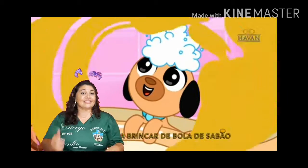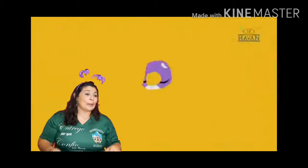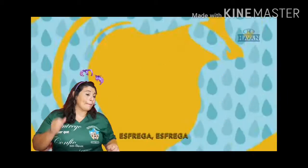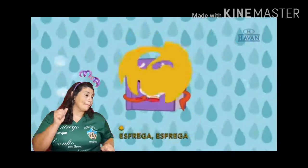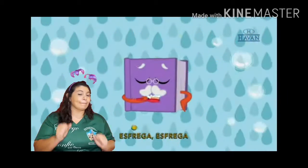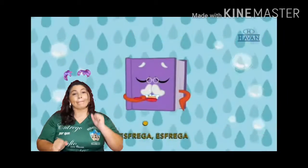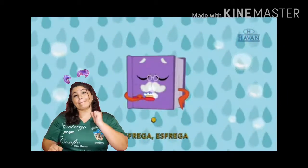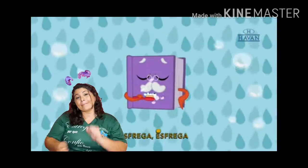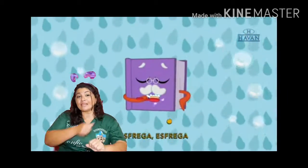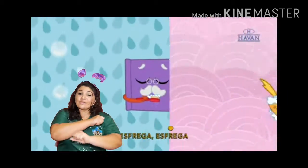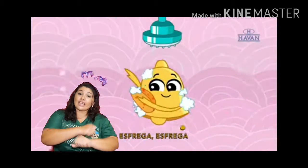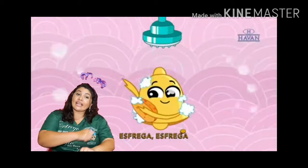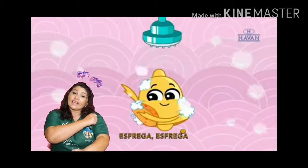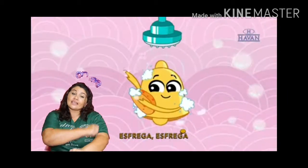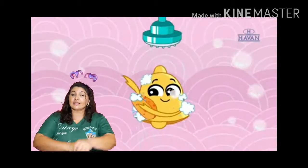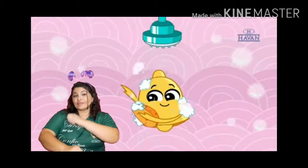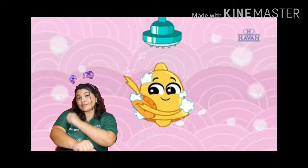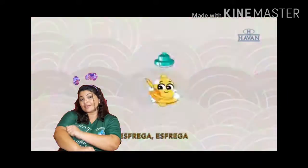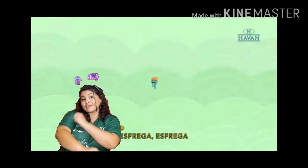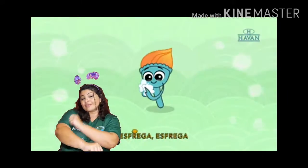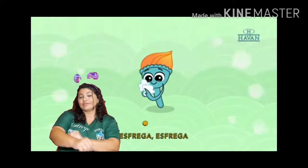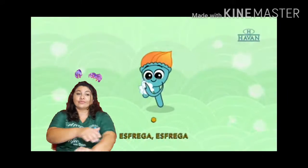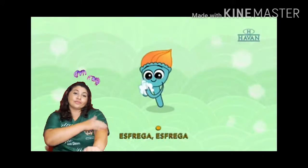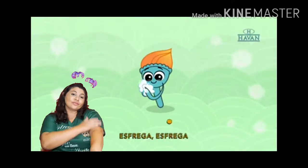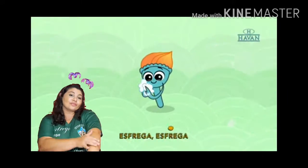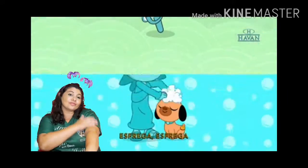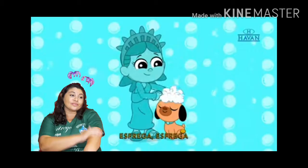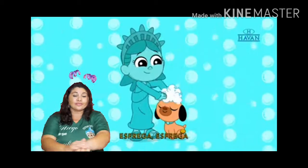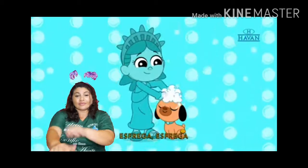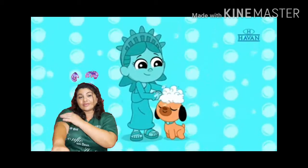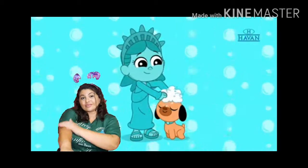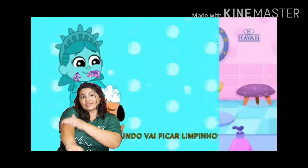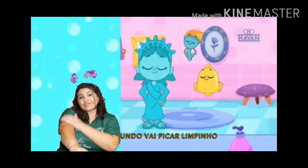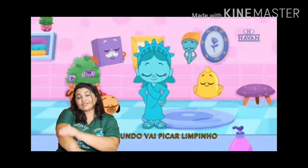sabão. Esfrega, esfrega, esfrega, esfrega.